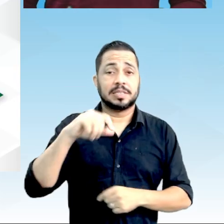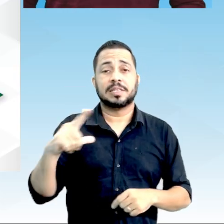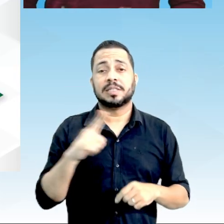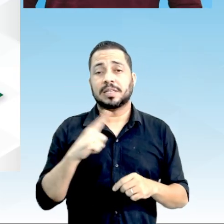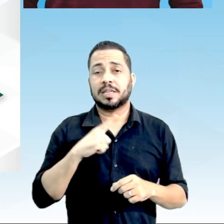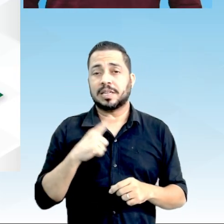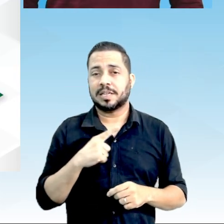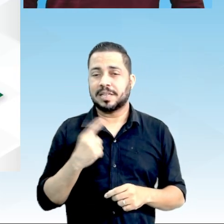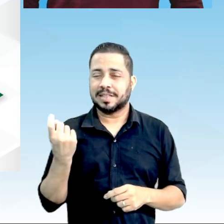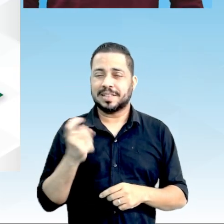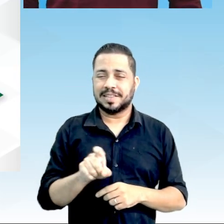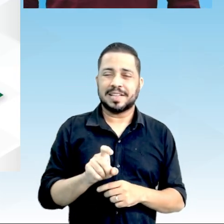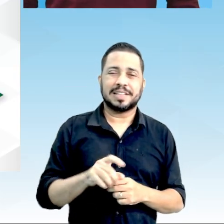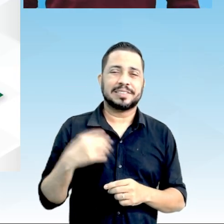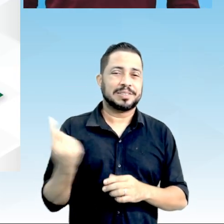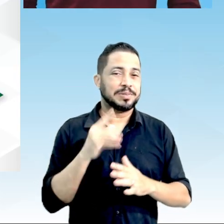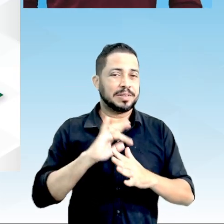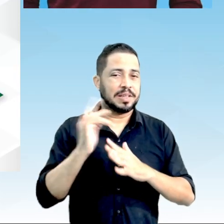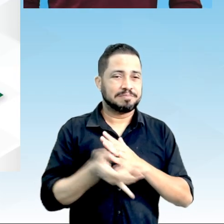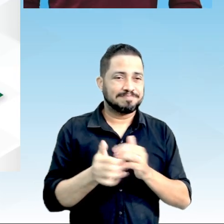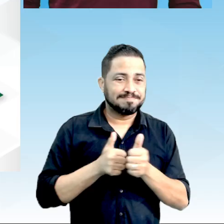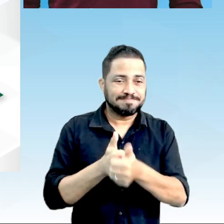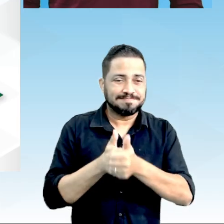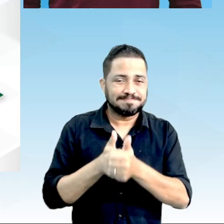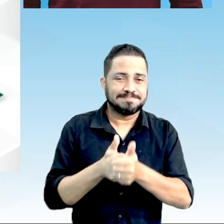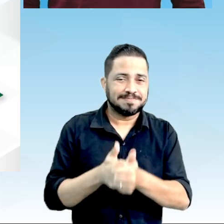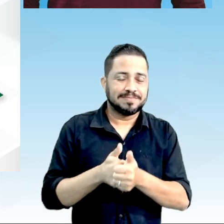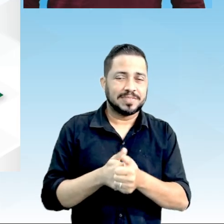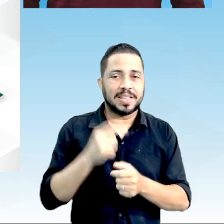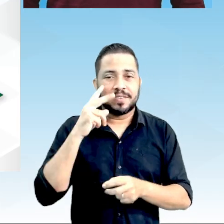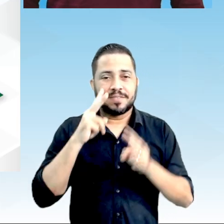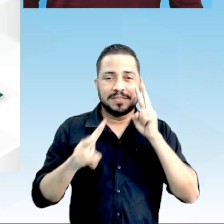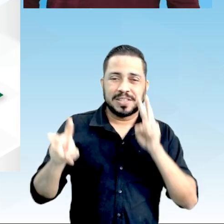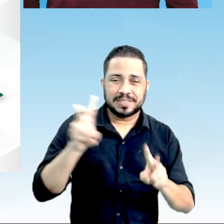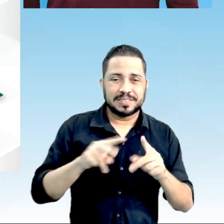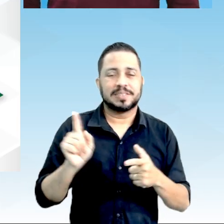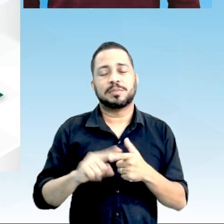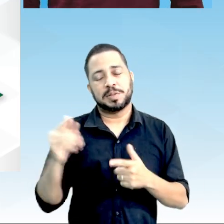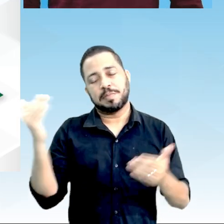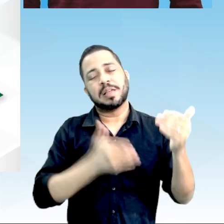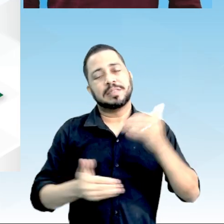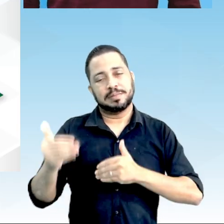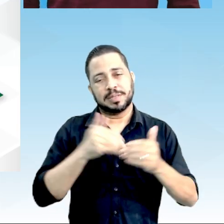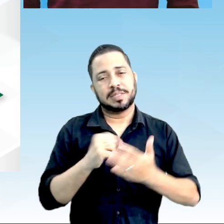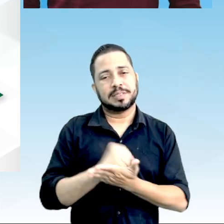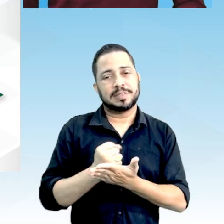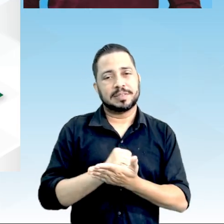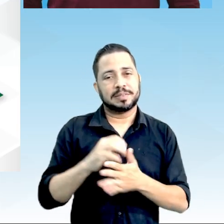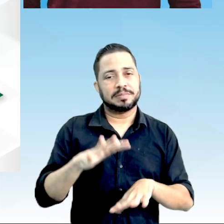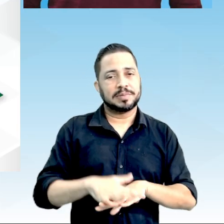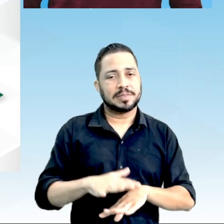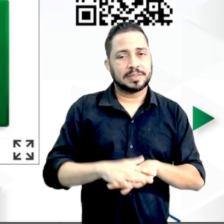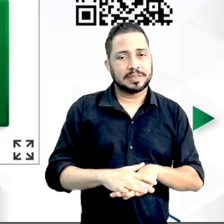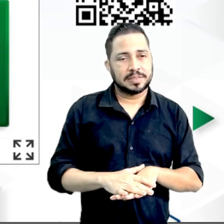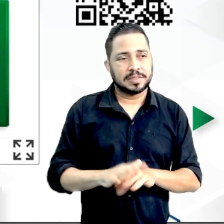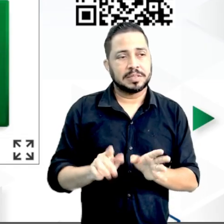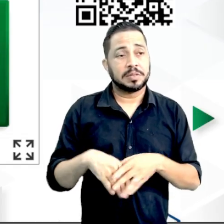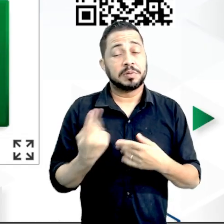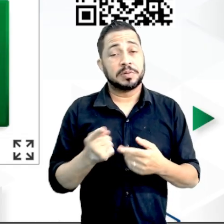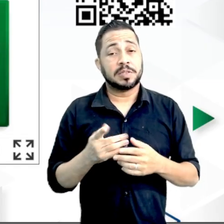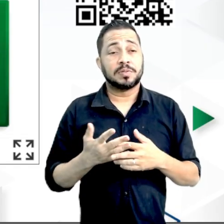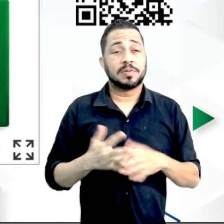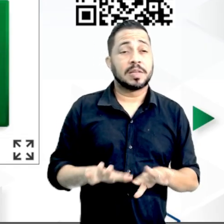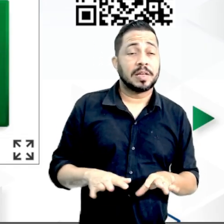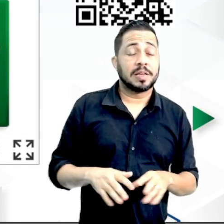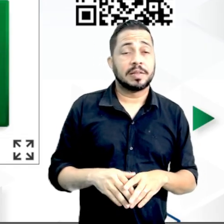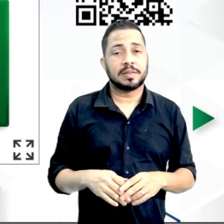estar plugado nessas redes sociais, assistindo e participando desse game aí de matemática. Então, para você não ficar